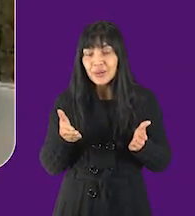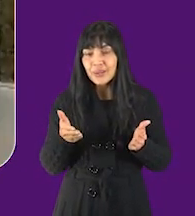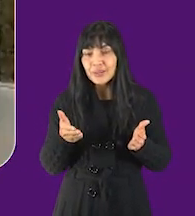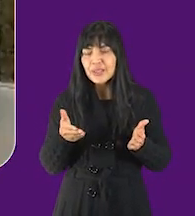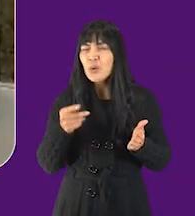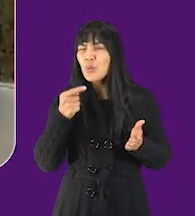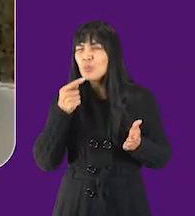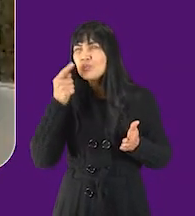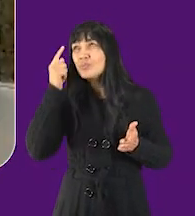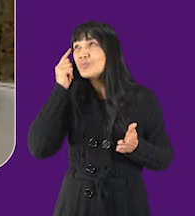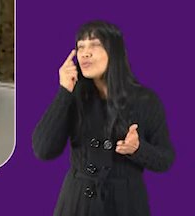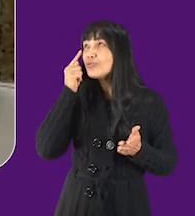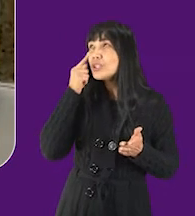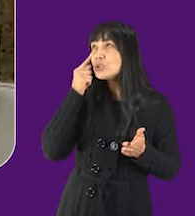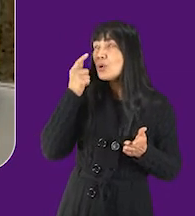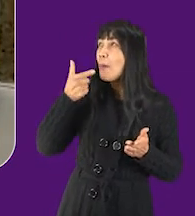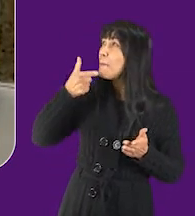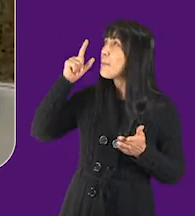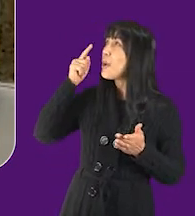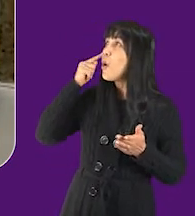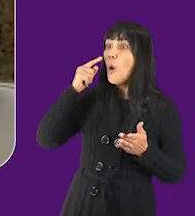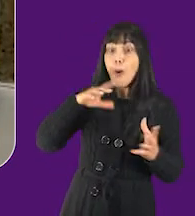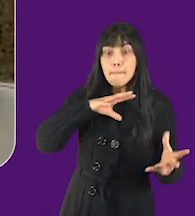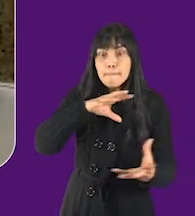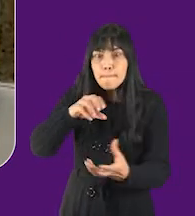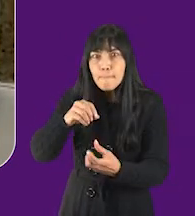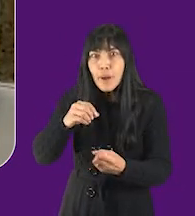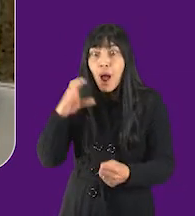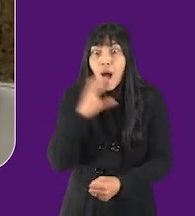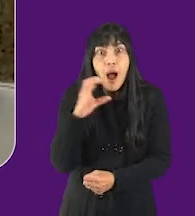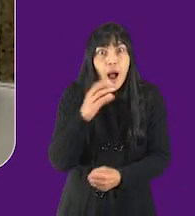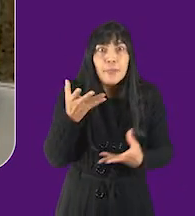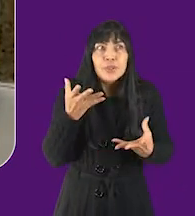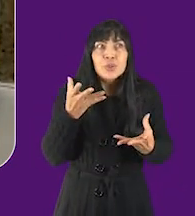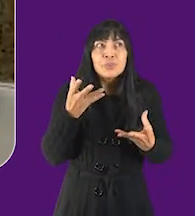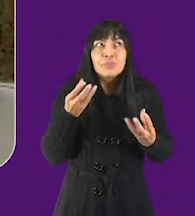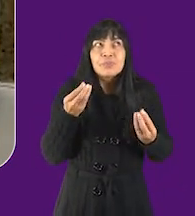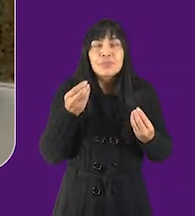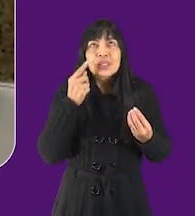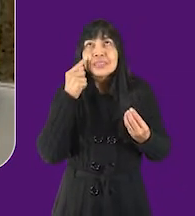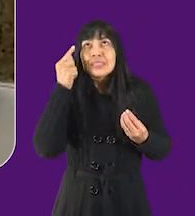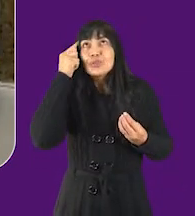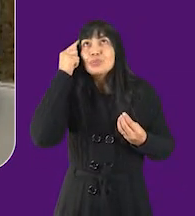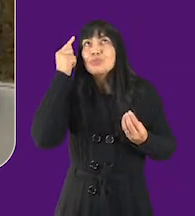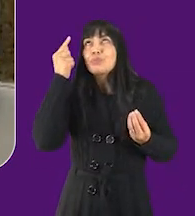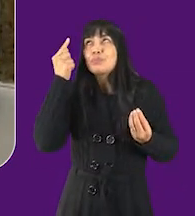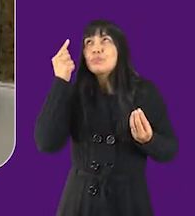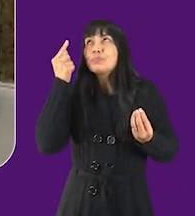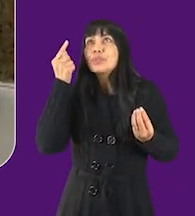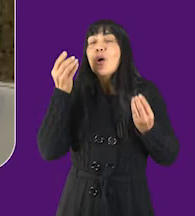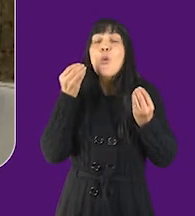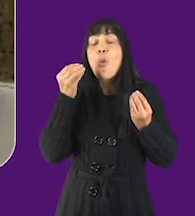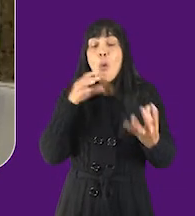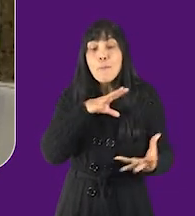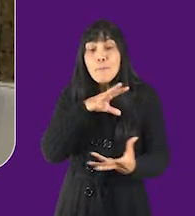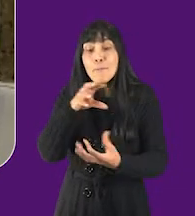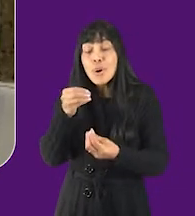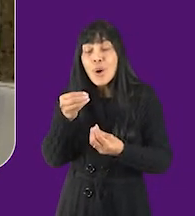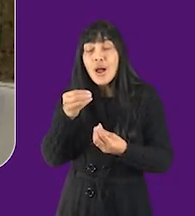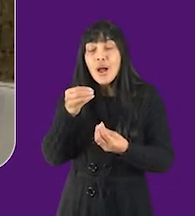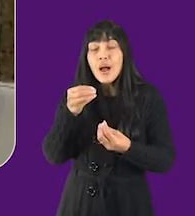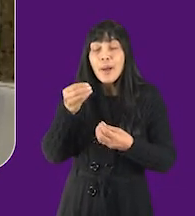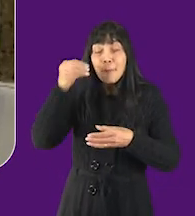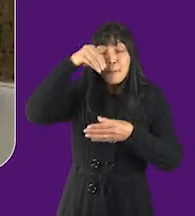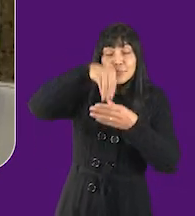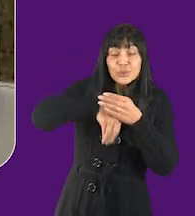volto um pouco à maneira com que eu vejo. O mundo tem mudado tão rápido que, às vezes, a gente se pega fazendo inovação muito de dentro